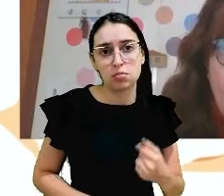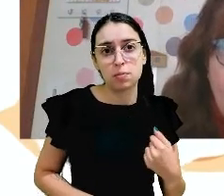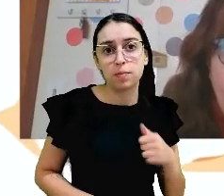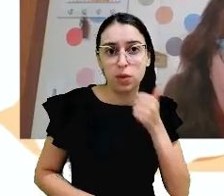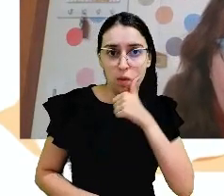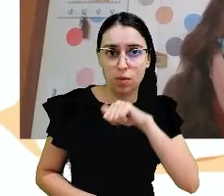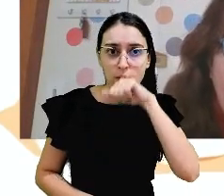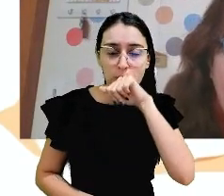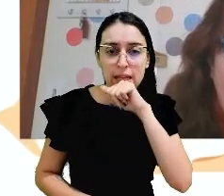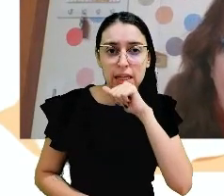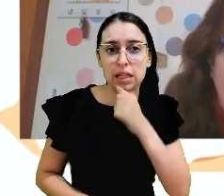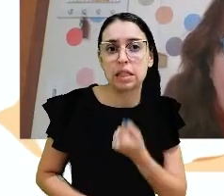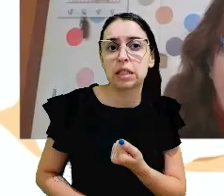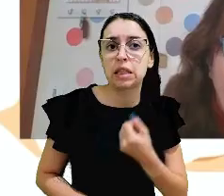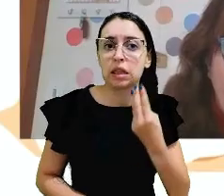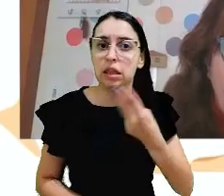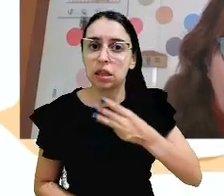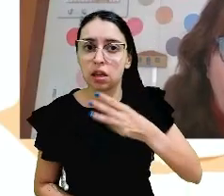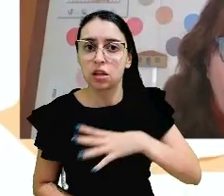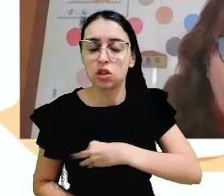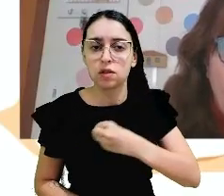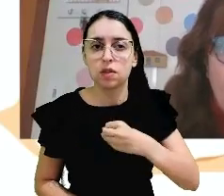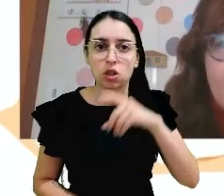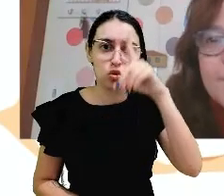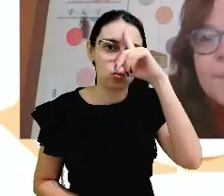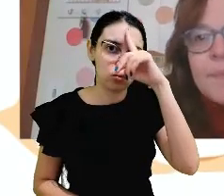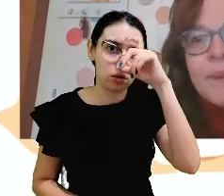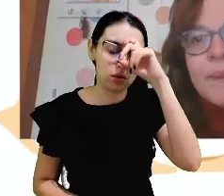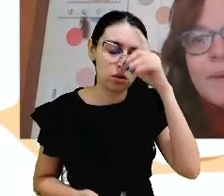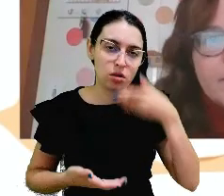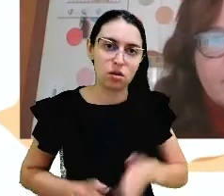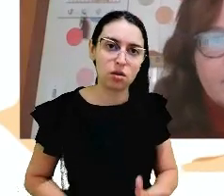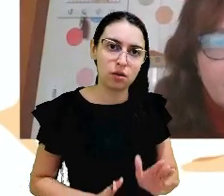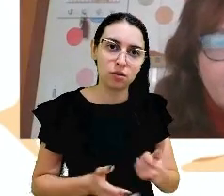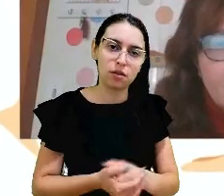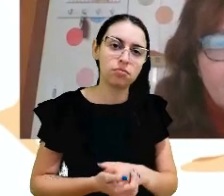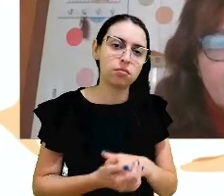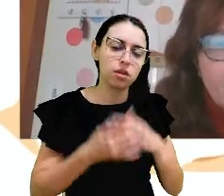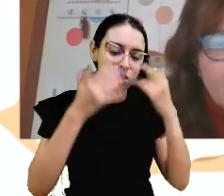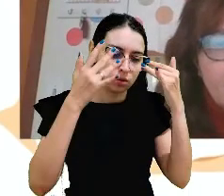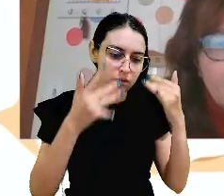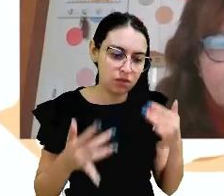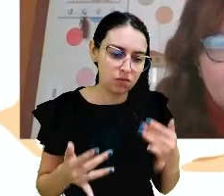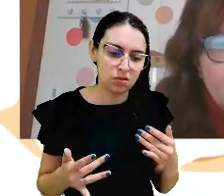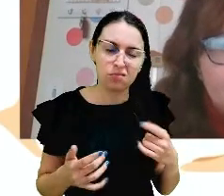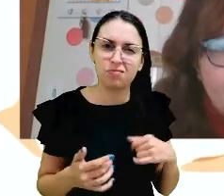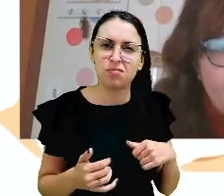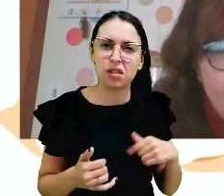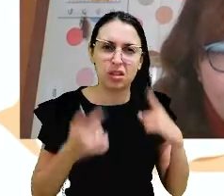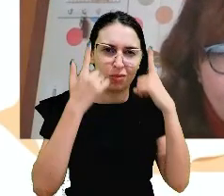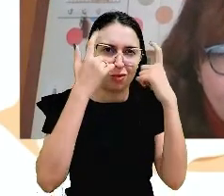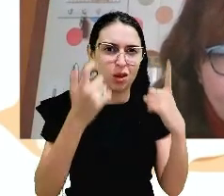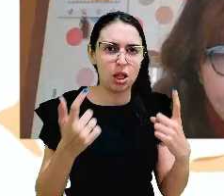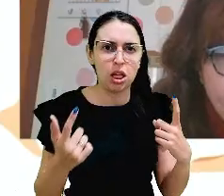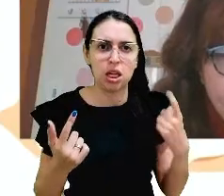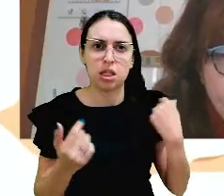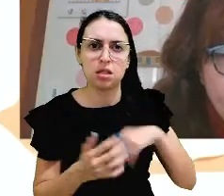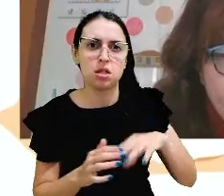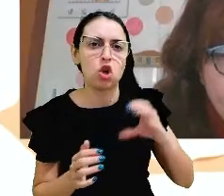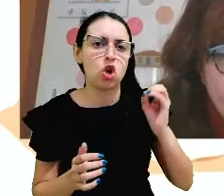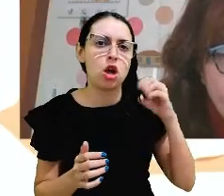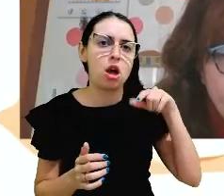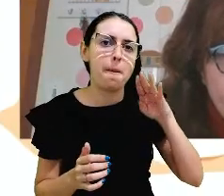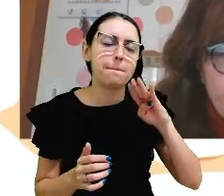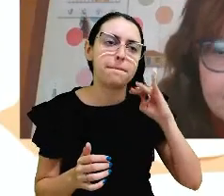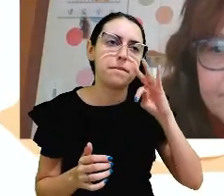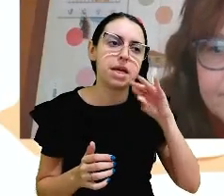filhos nascidos em hospital, com relatos repletos de violência obstétrica. Eu acho que, se for para